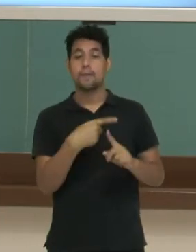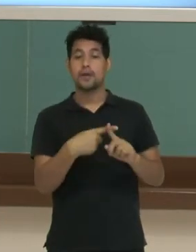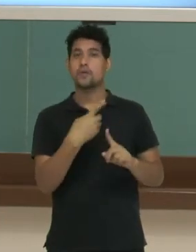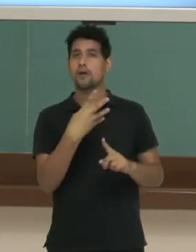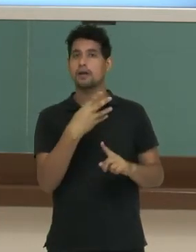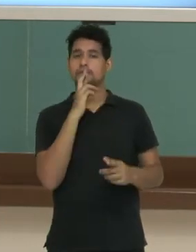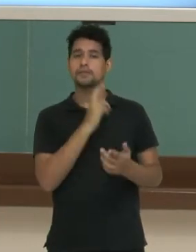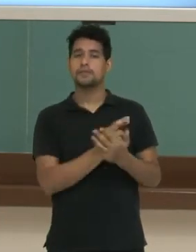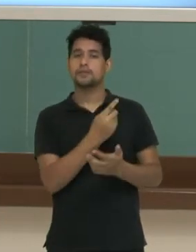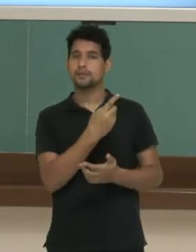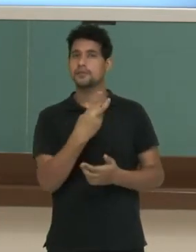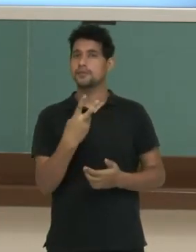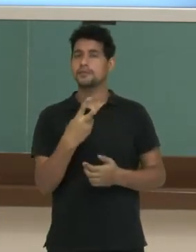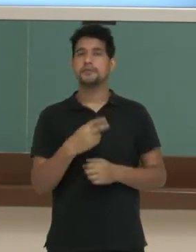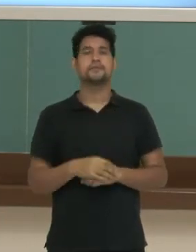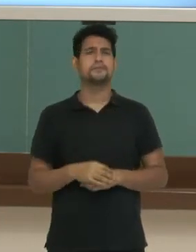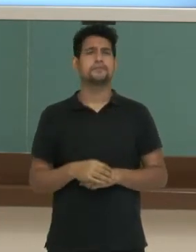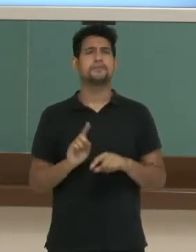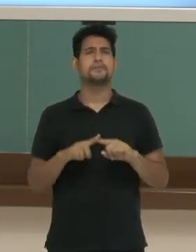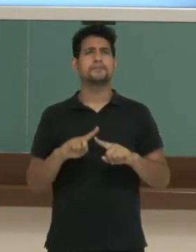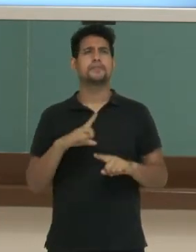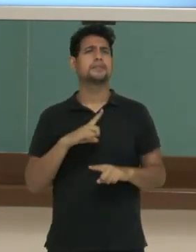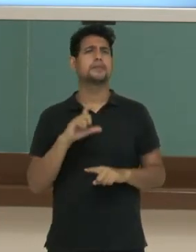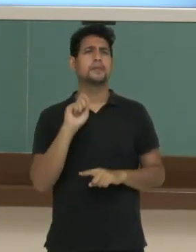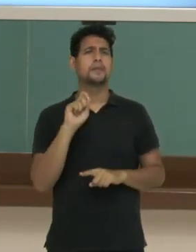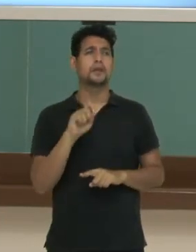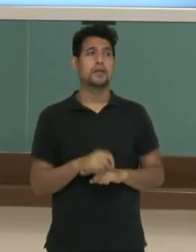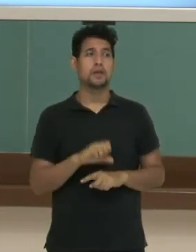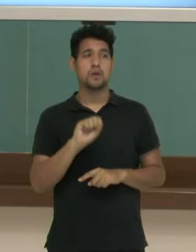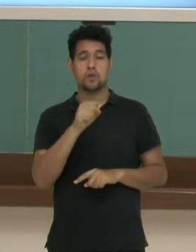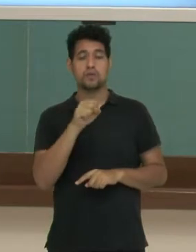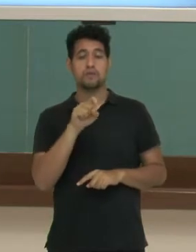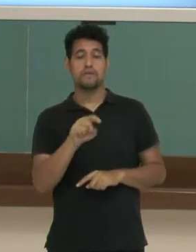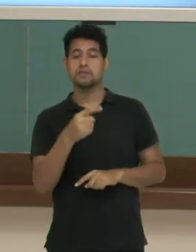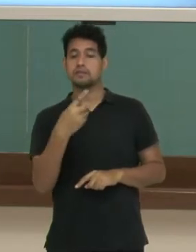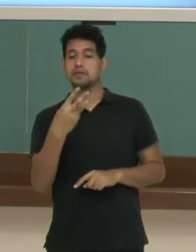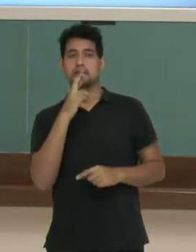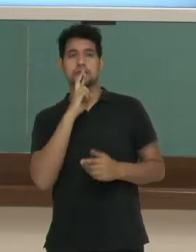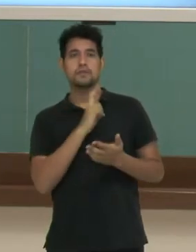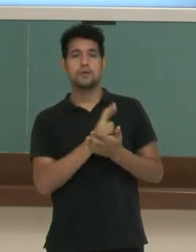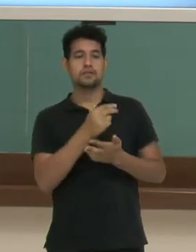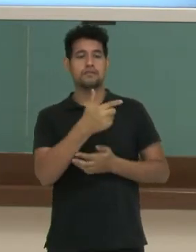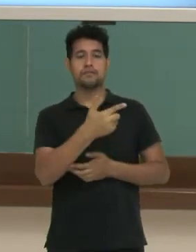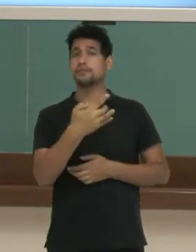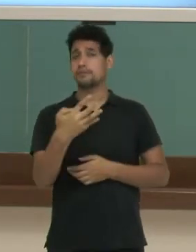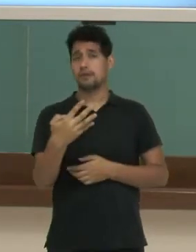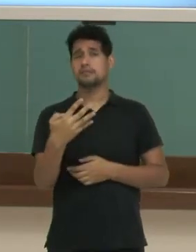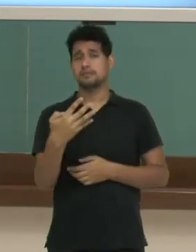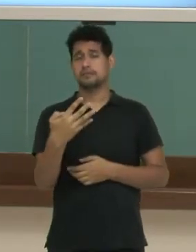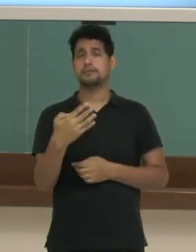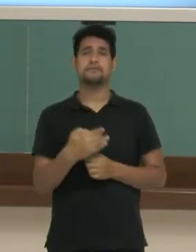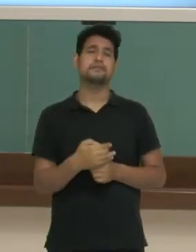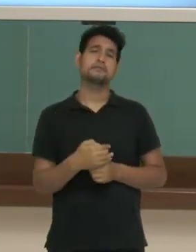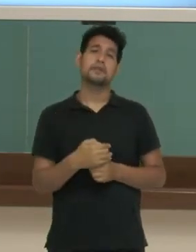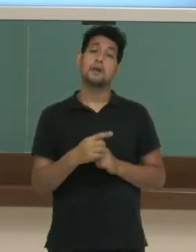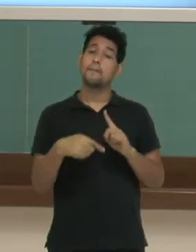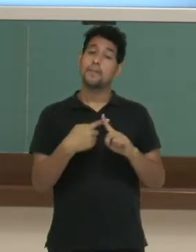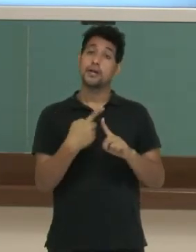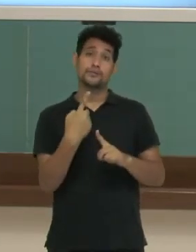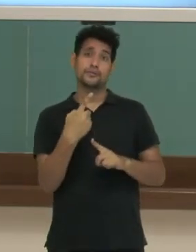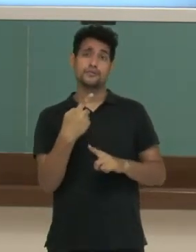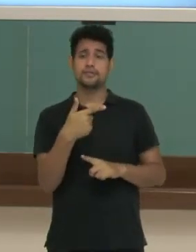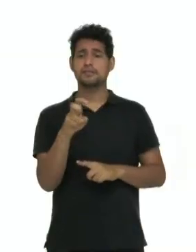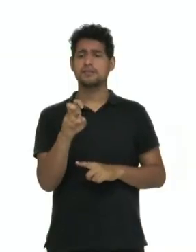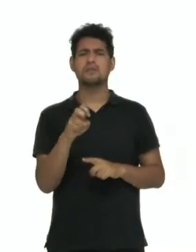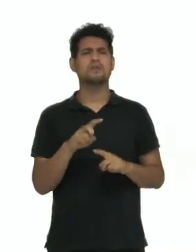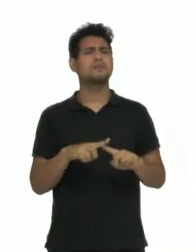12, né? E nós temos ali que 8 vezes 3 é 24, não é? Mais 1, 25. E